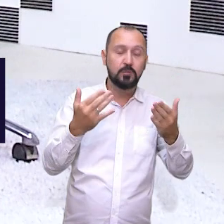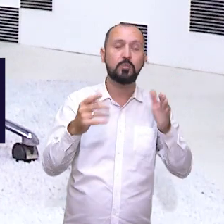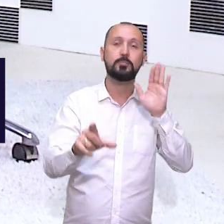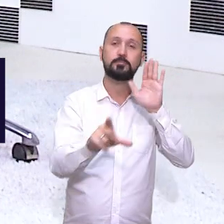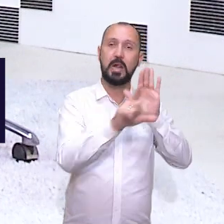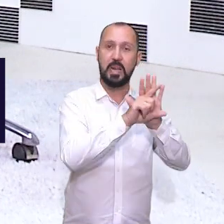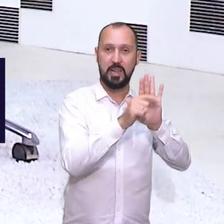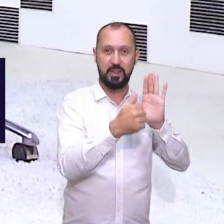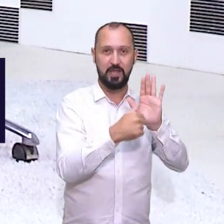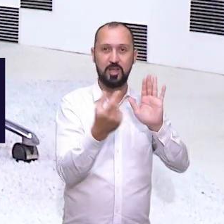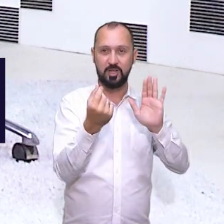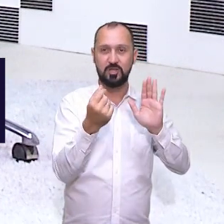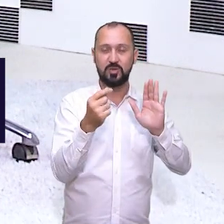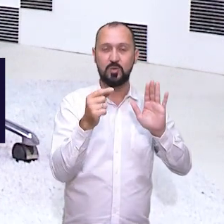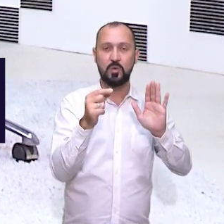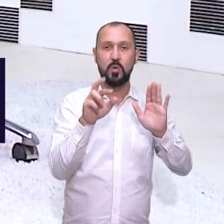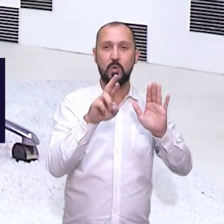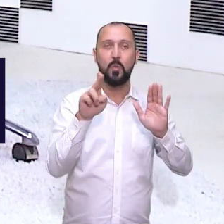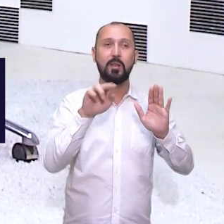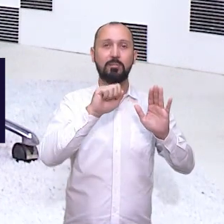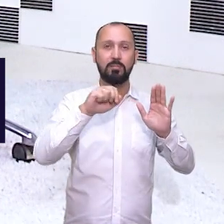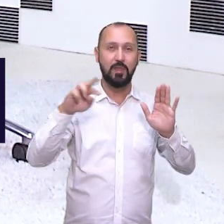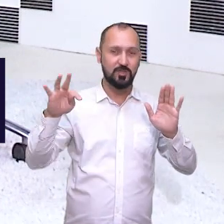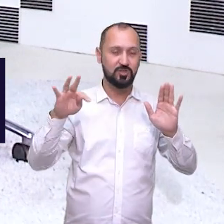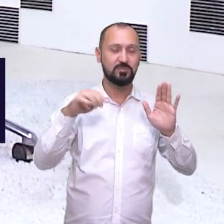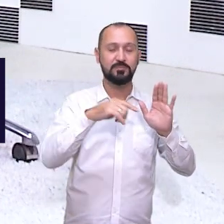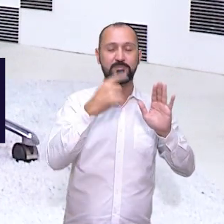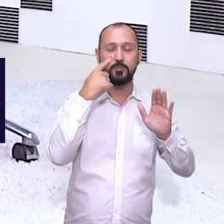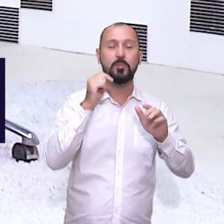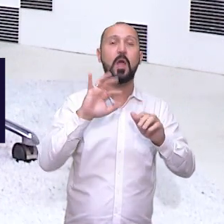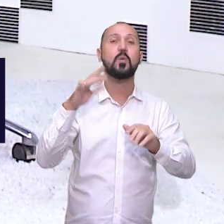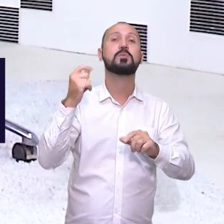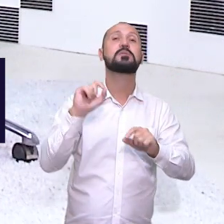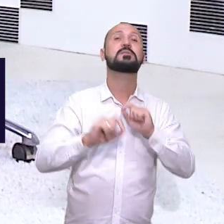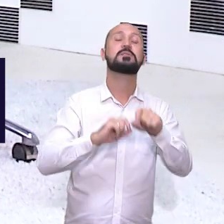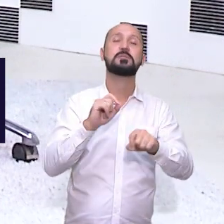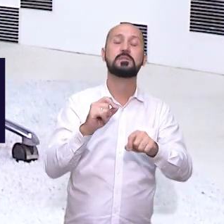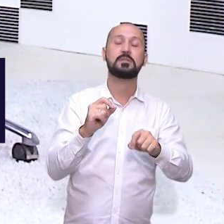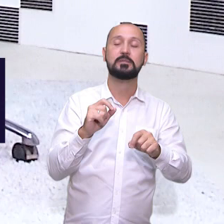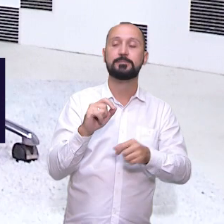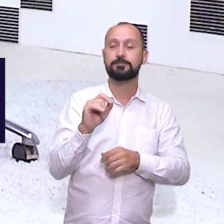Então, a polêmica sobre a Lei Rouanet, muitas vezes, ela não tem...